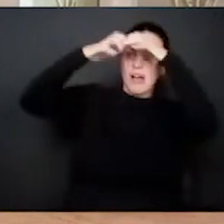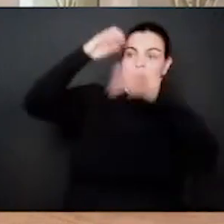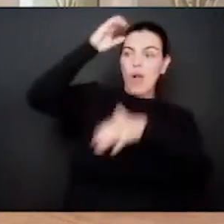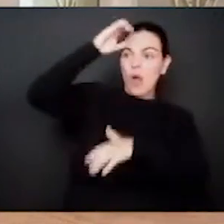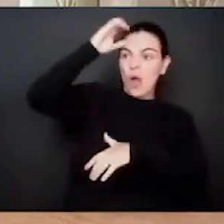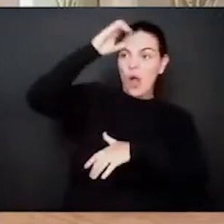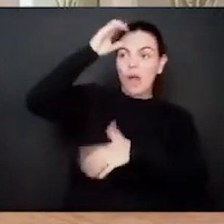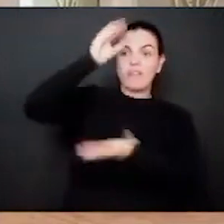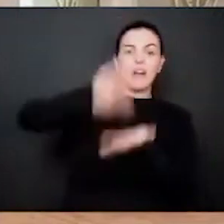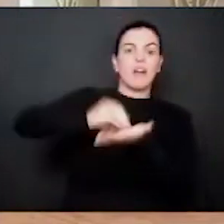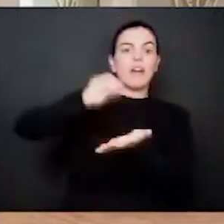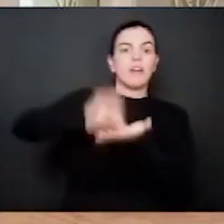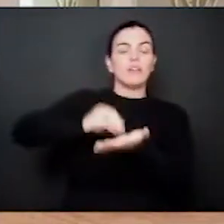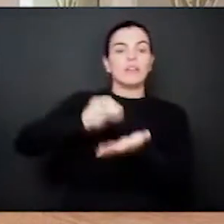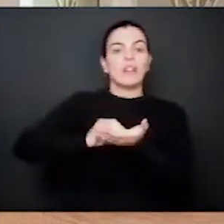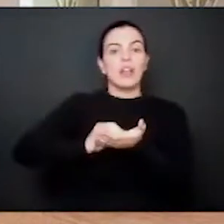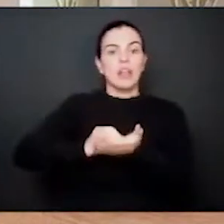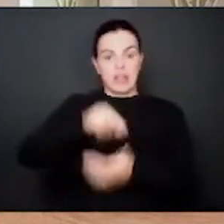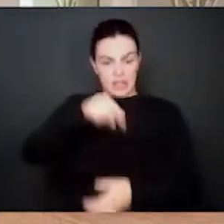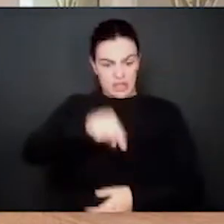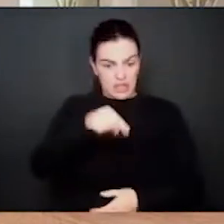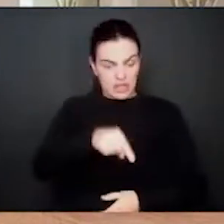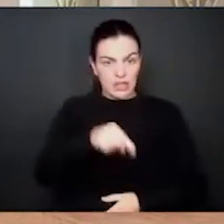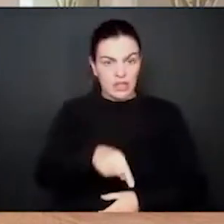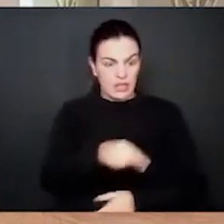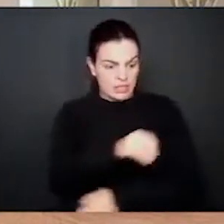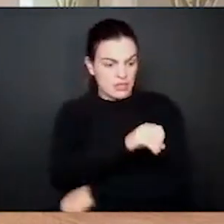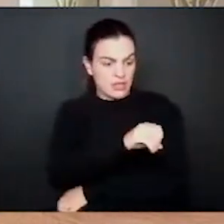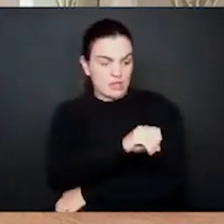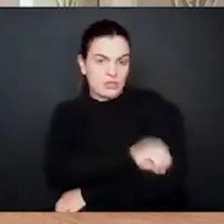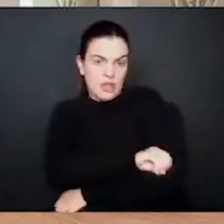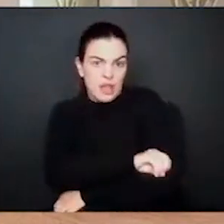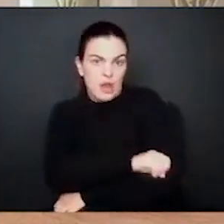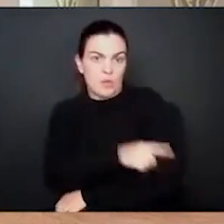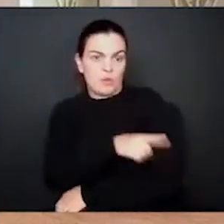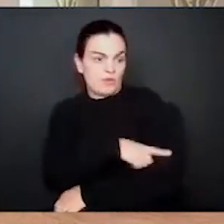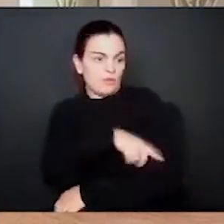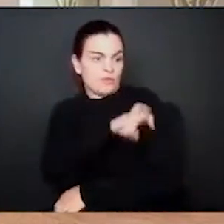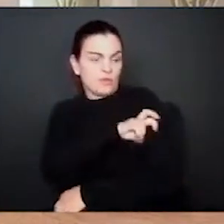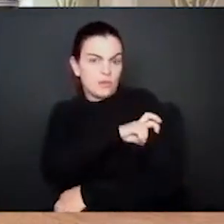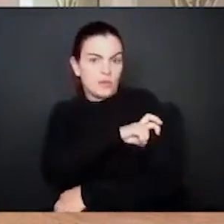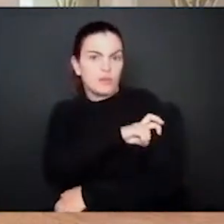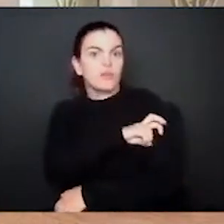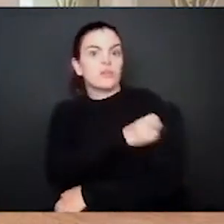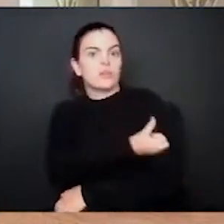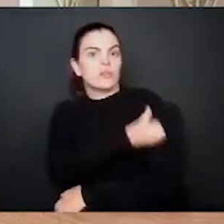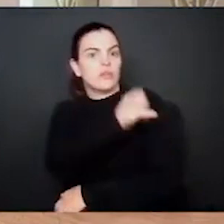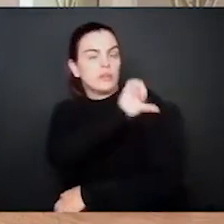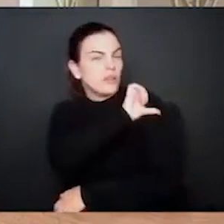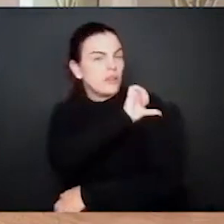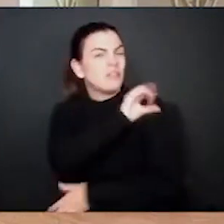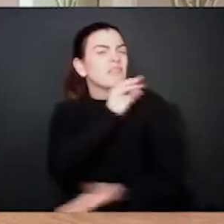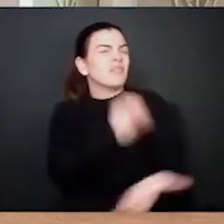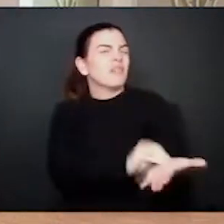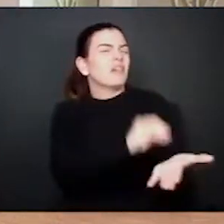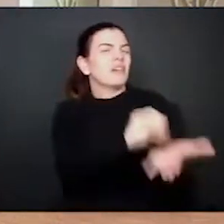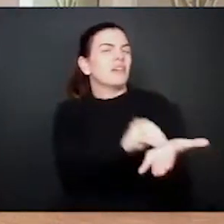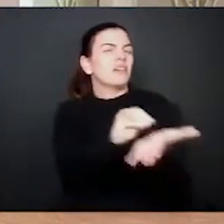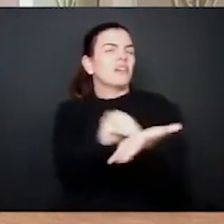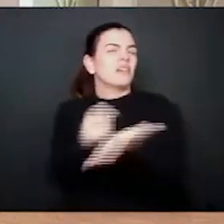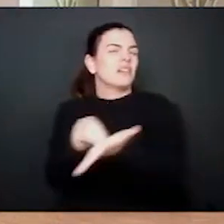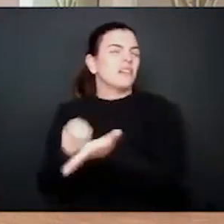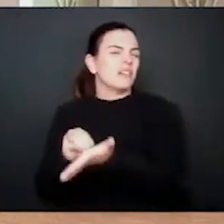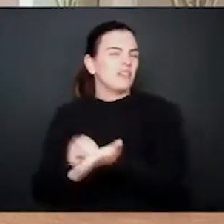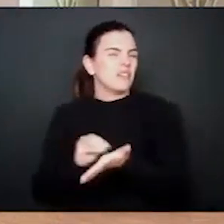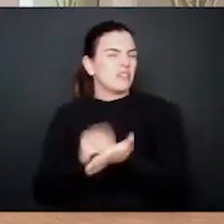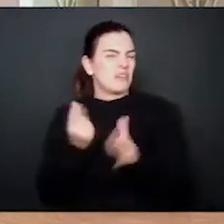tristeza. E eu não vou dizer do ensino aqui. Vamos viajar um pouco aqui pelo interior do Paraná. Você